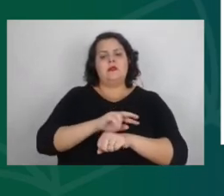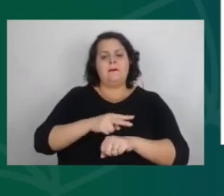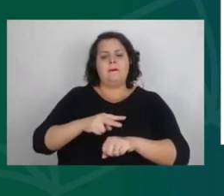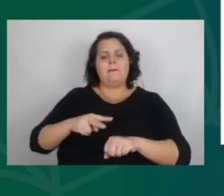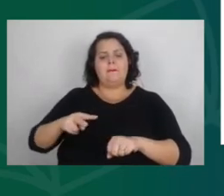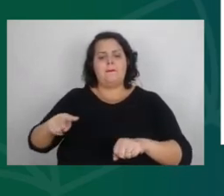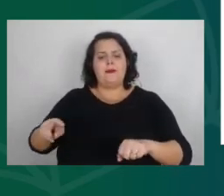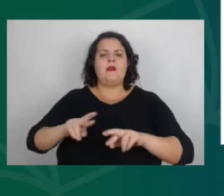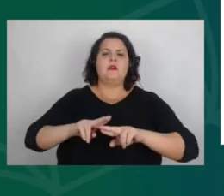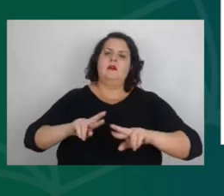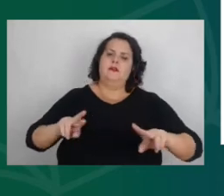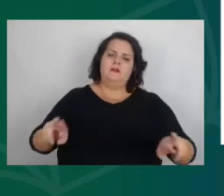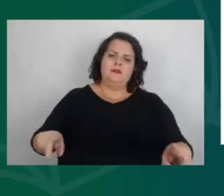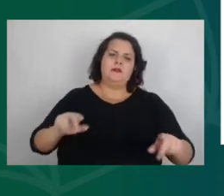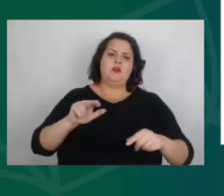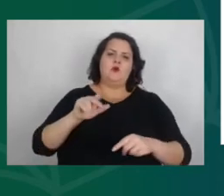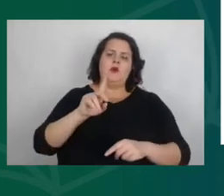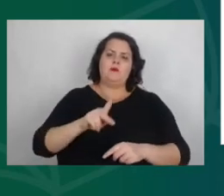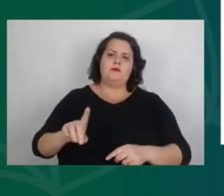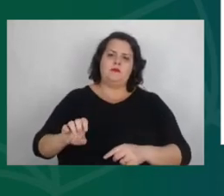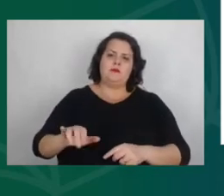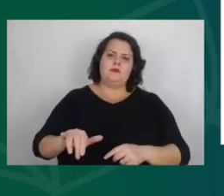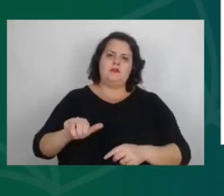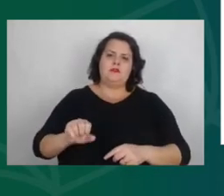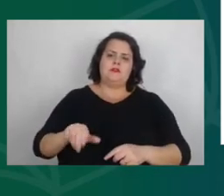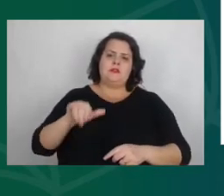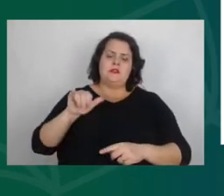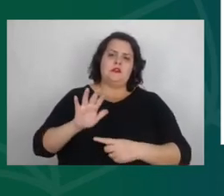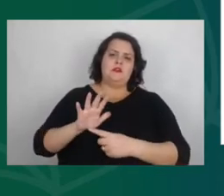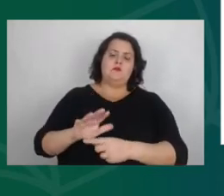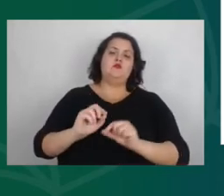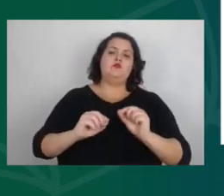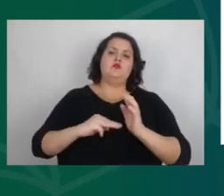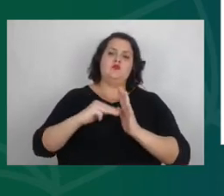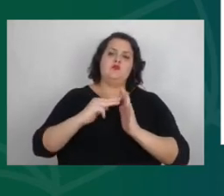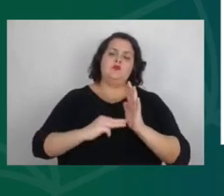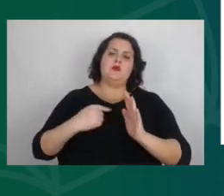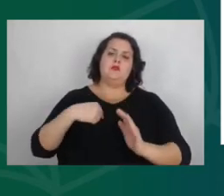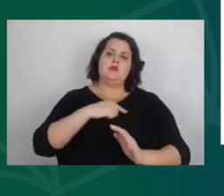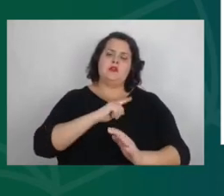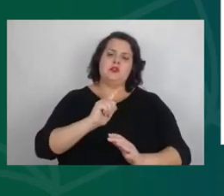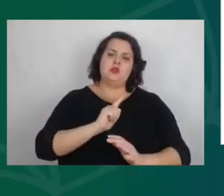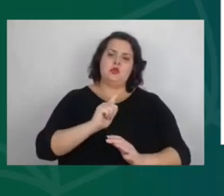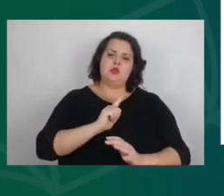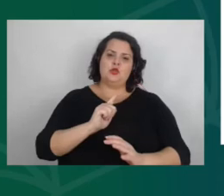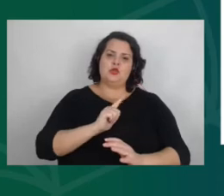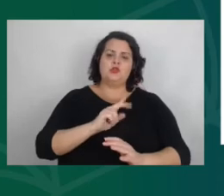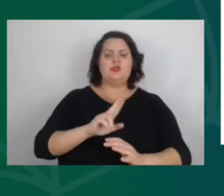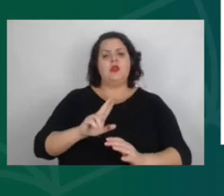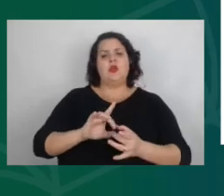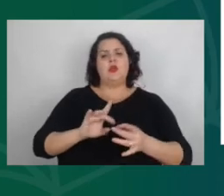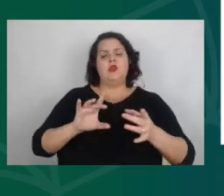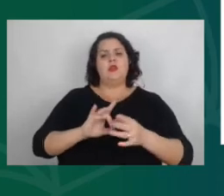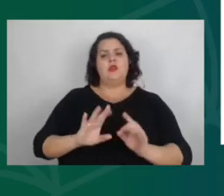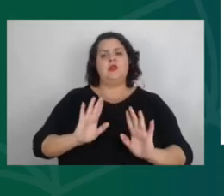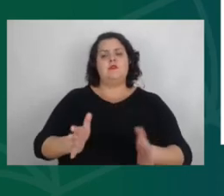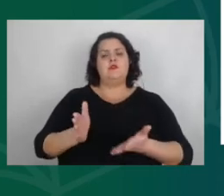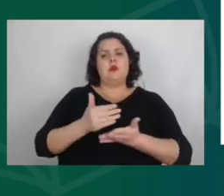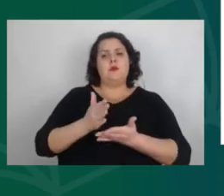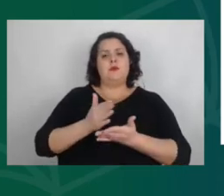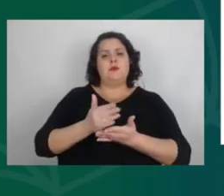né, utilizando as metodologias que nós temos aí disponíveis atualmente na literatura. Ninguém vai querer inventar a roda,